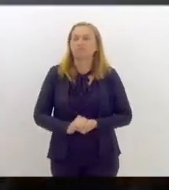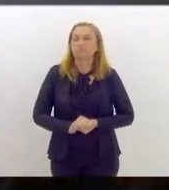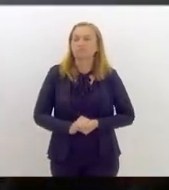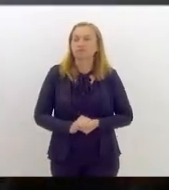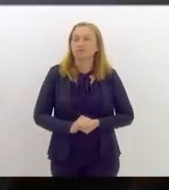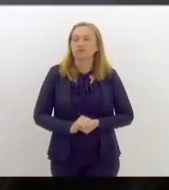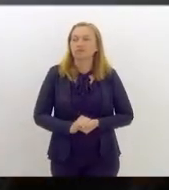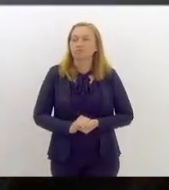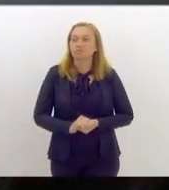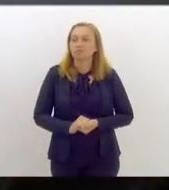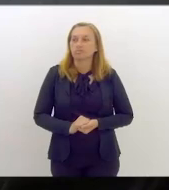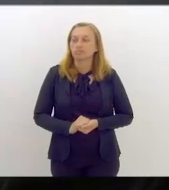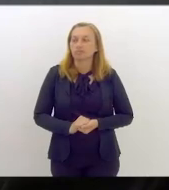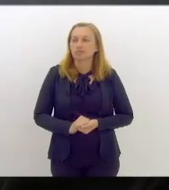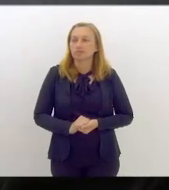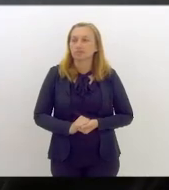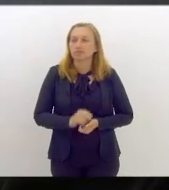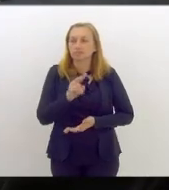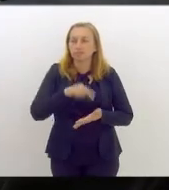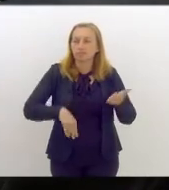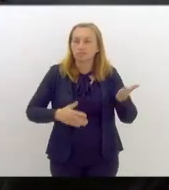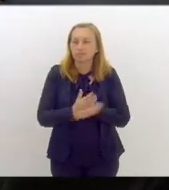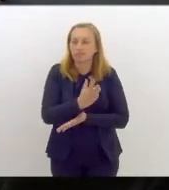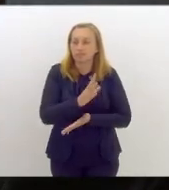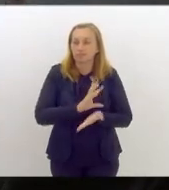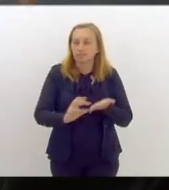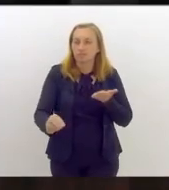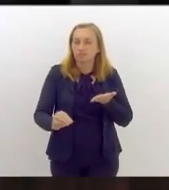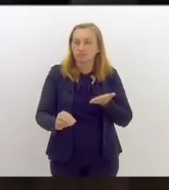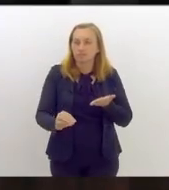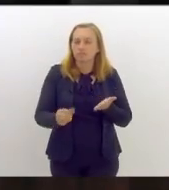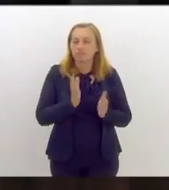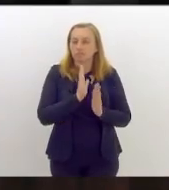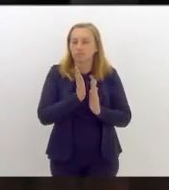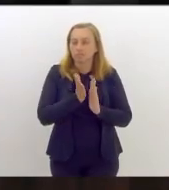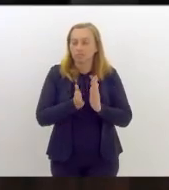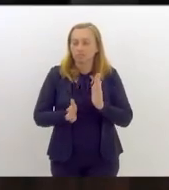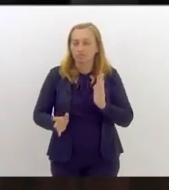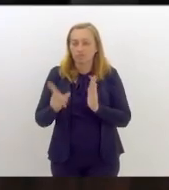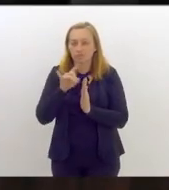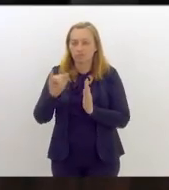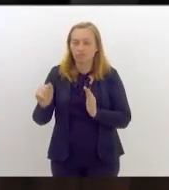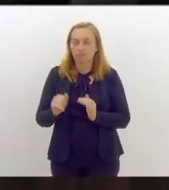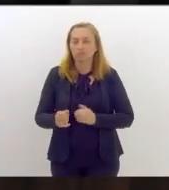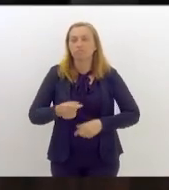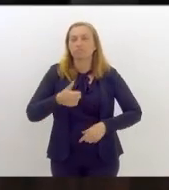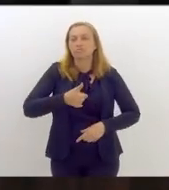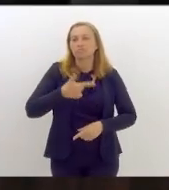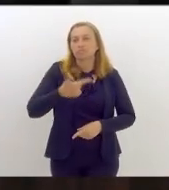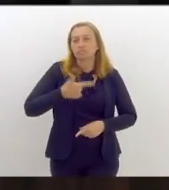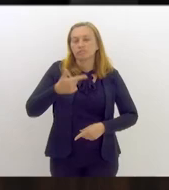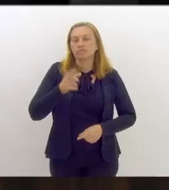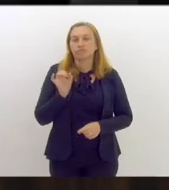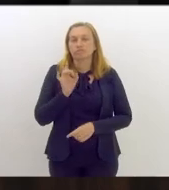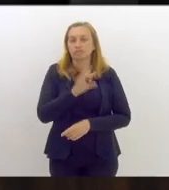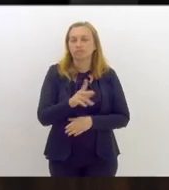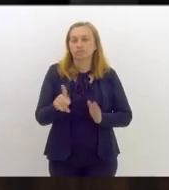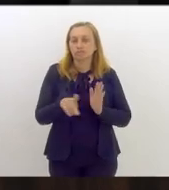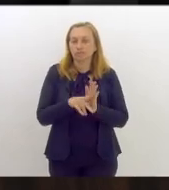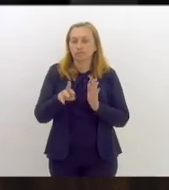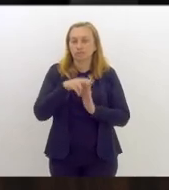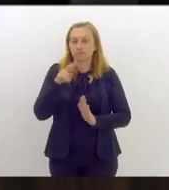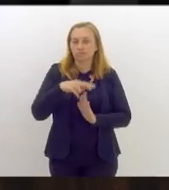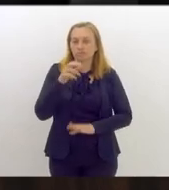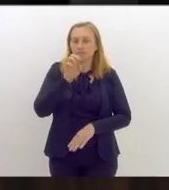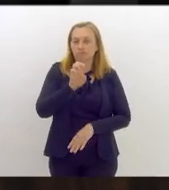Lida e aprovada a ata, passa-se a ordem do dia. Tramitação ordinária, discussão única, projeto de resolução